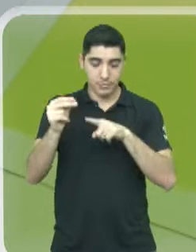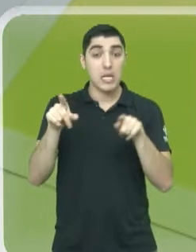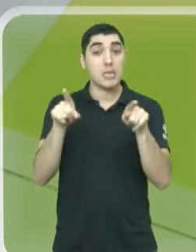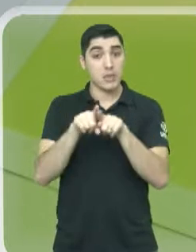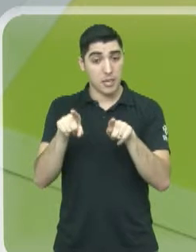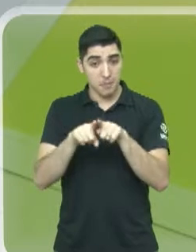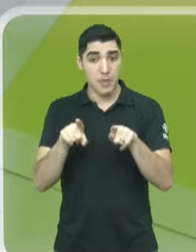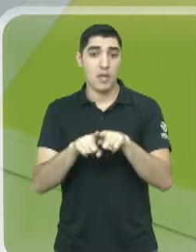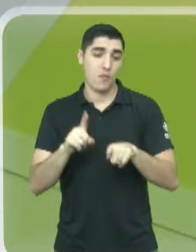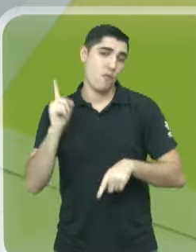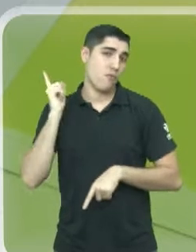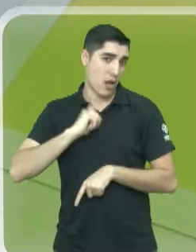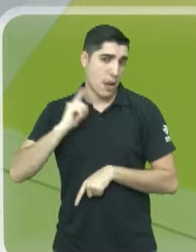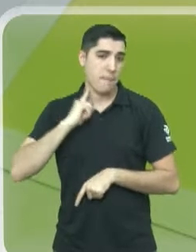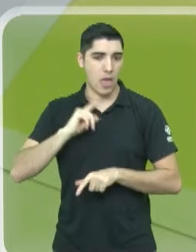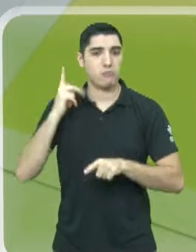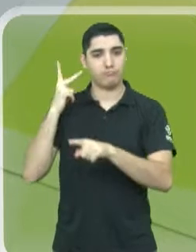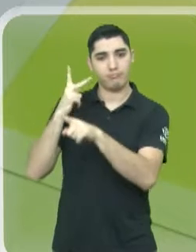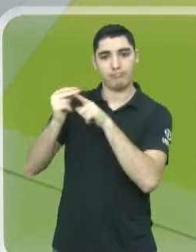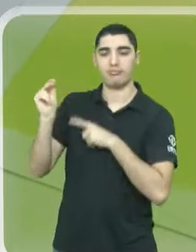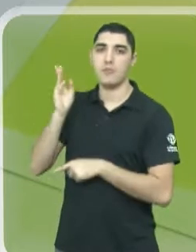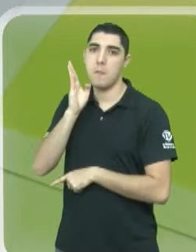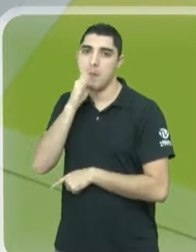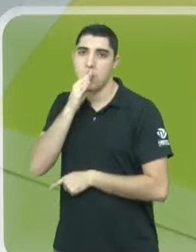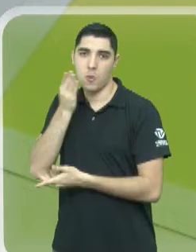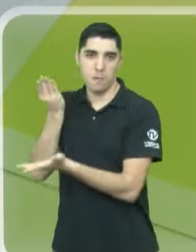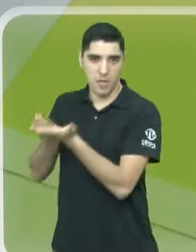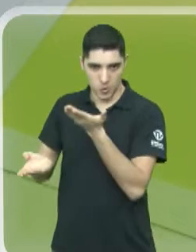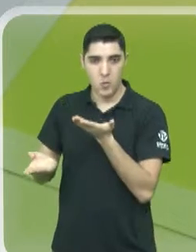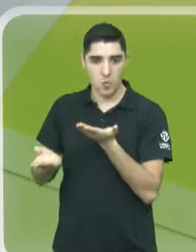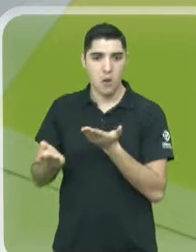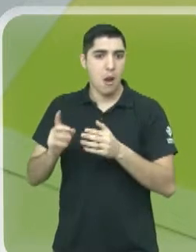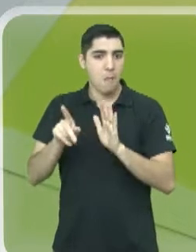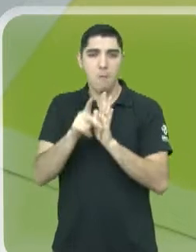Flamengo também batendo a Inter de Bebedouro por 1-0, placares